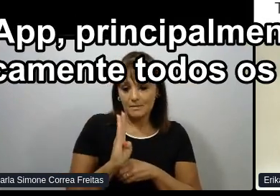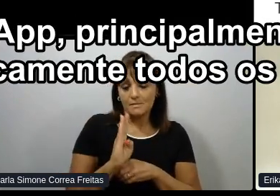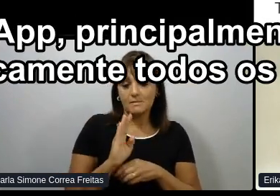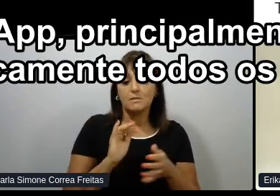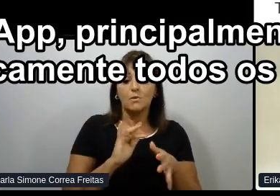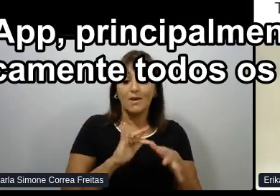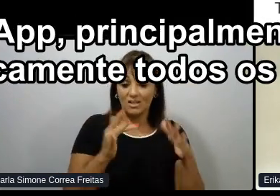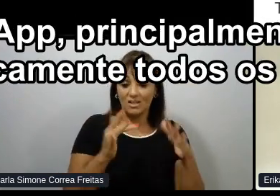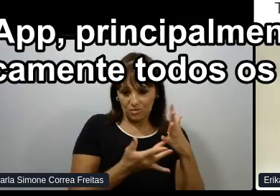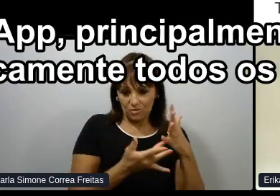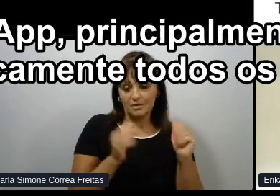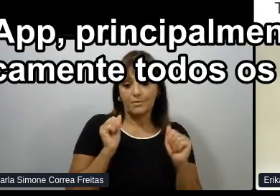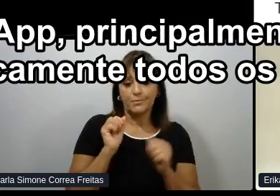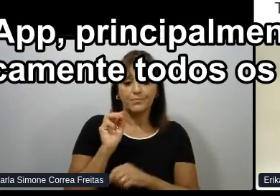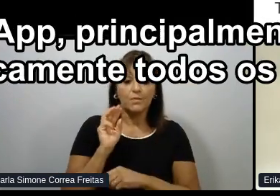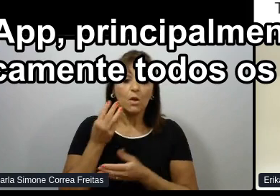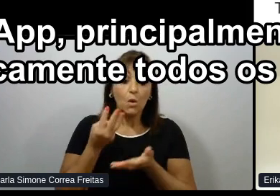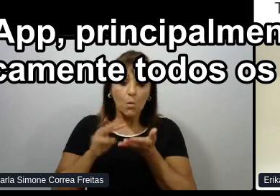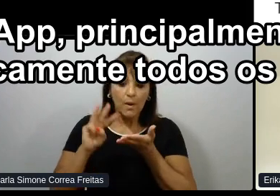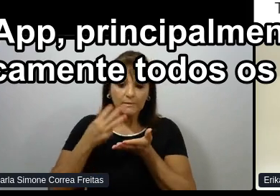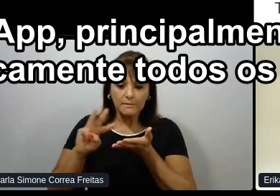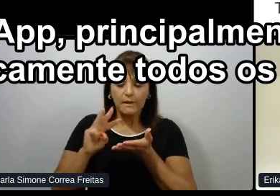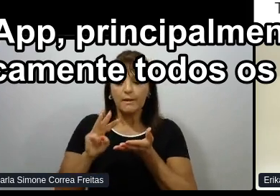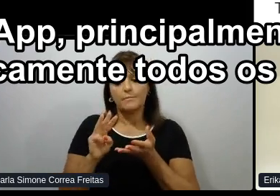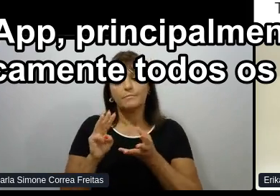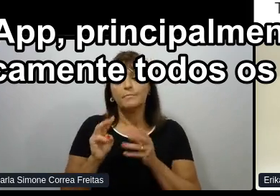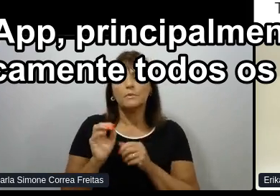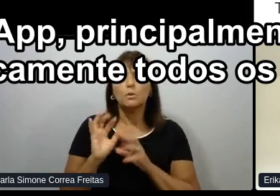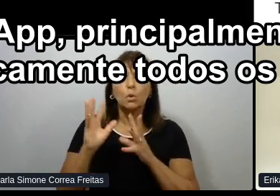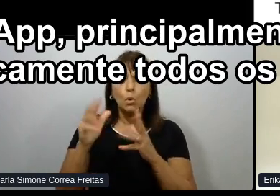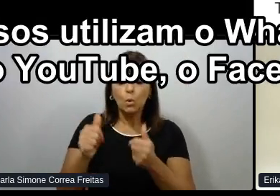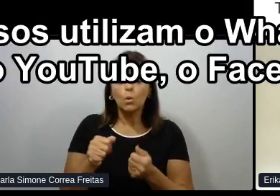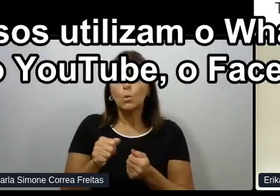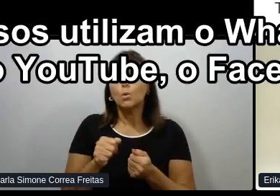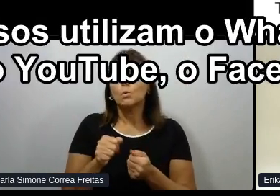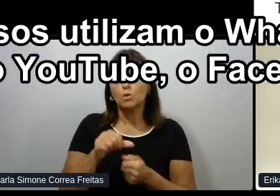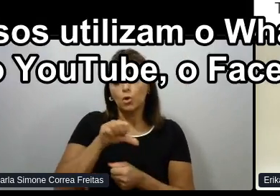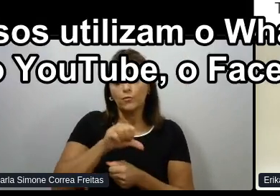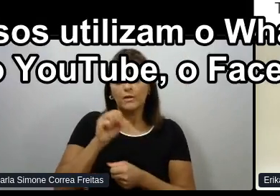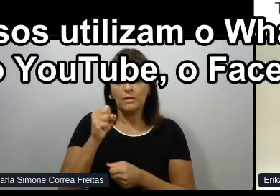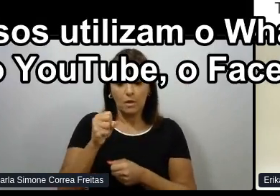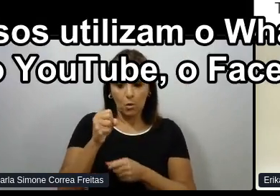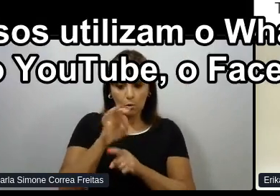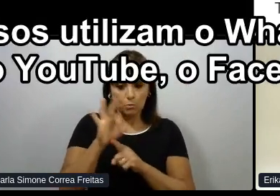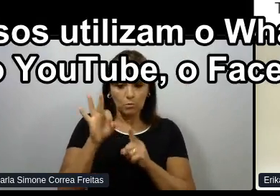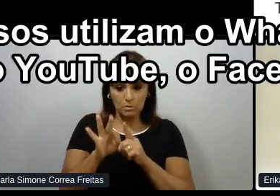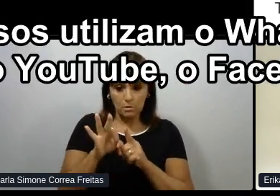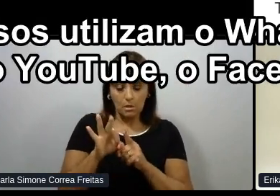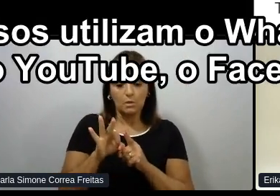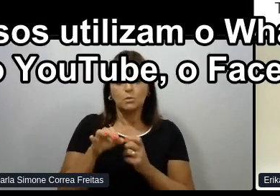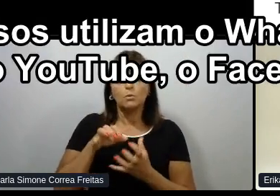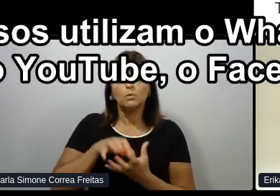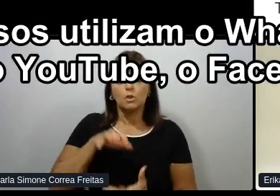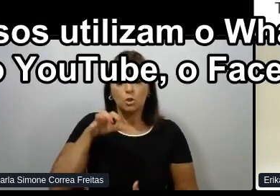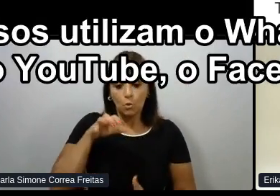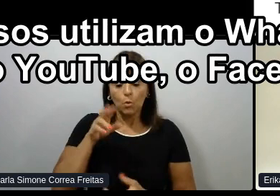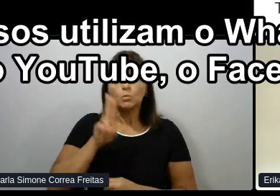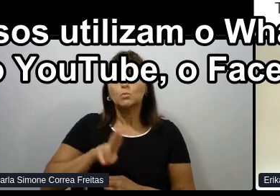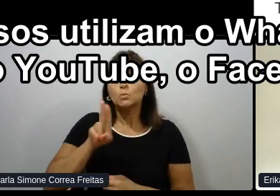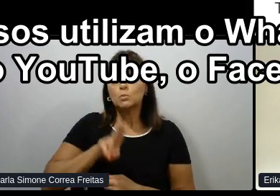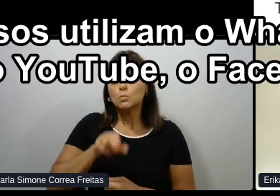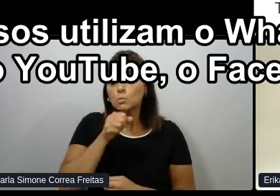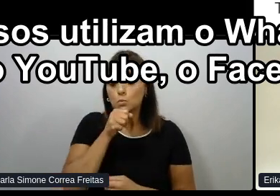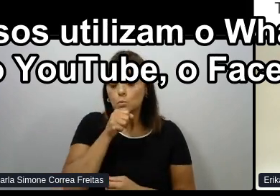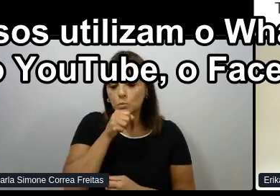sociais. 44% do público precisou de ajuda para começar a usar a internet, e para isso eles contaram com a ajuda de familiares e